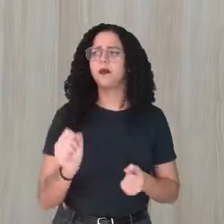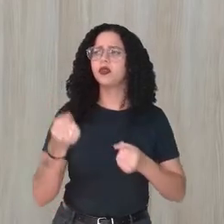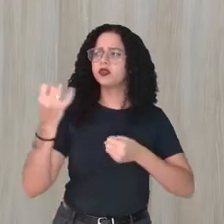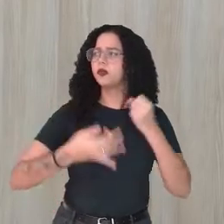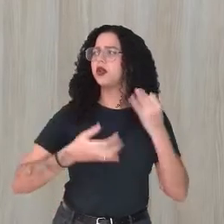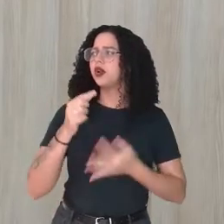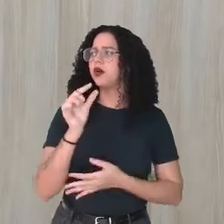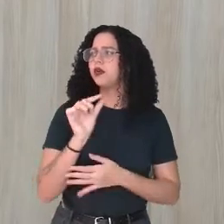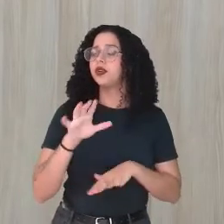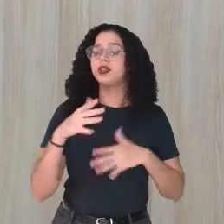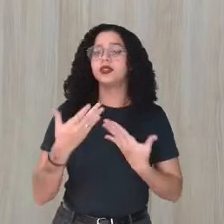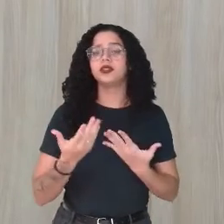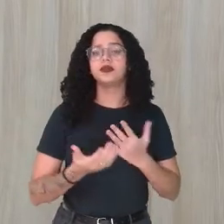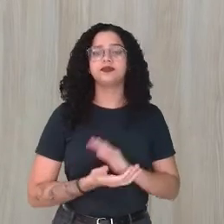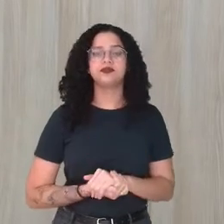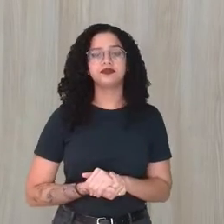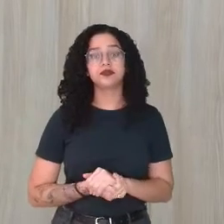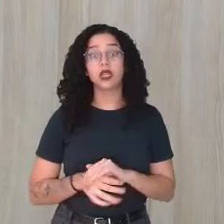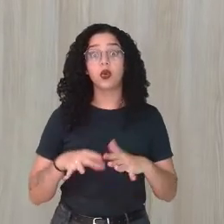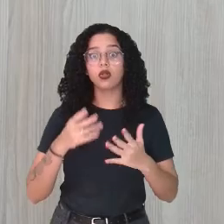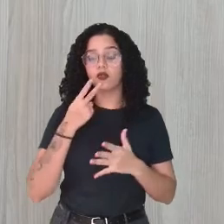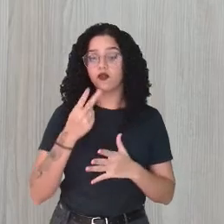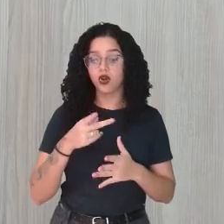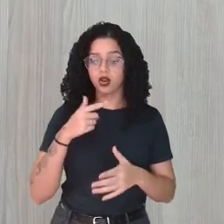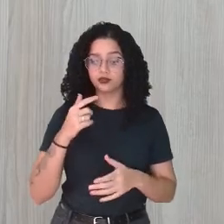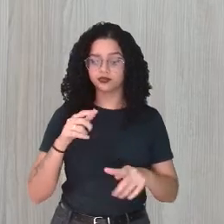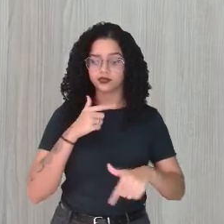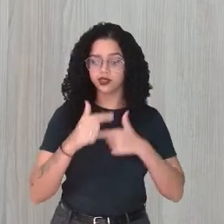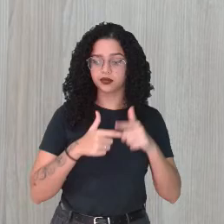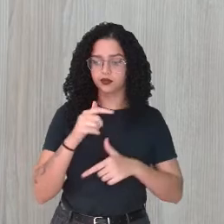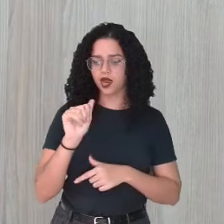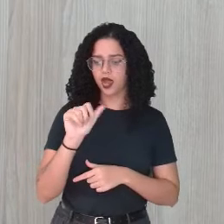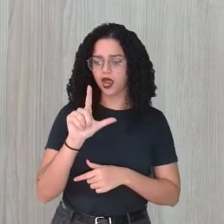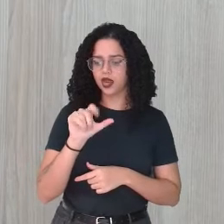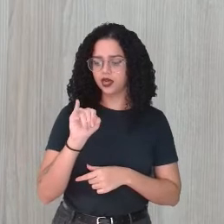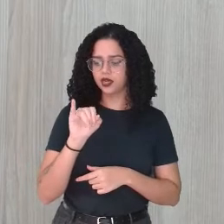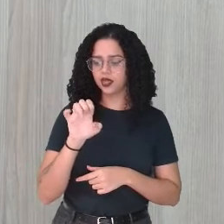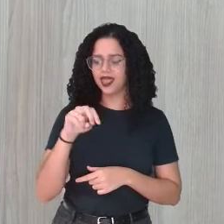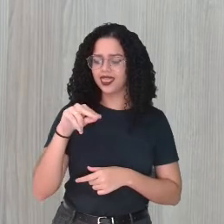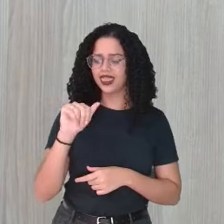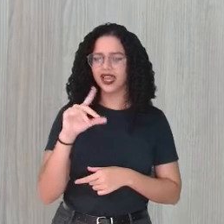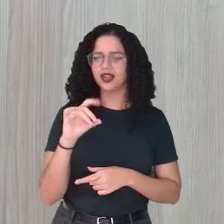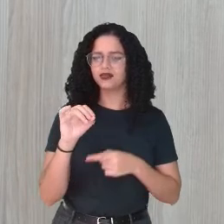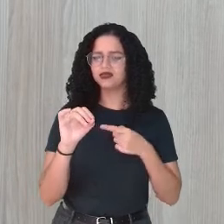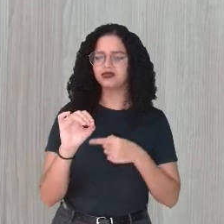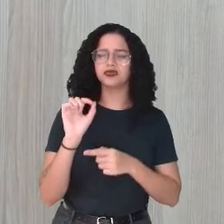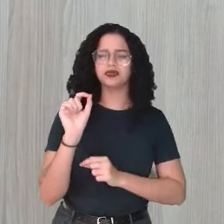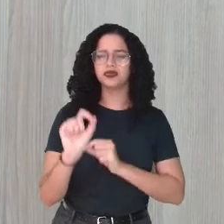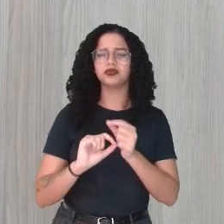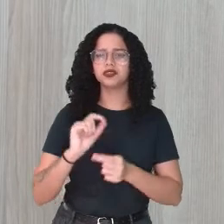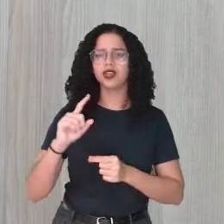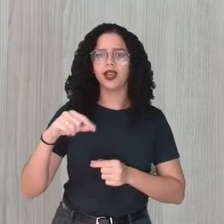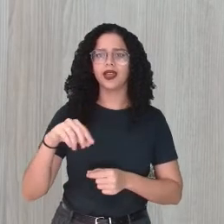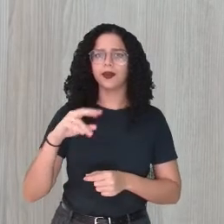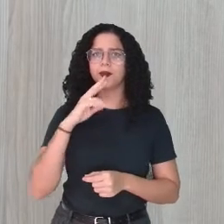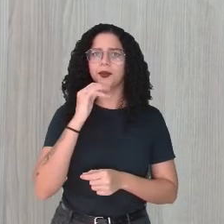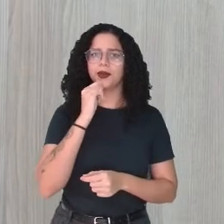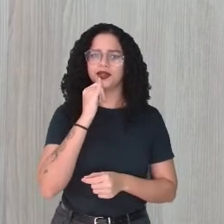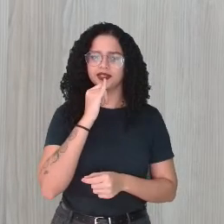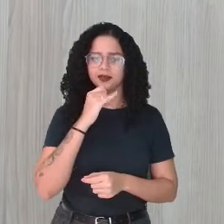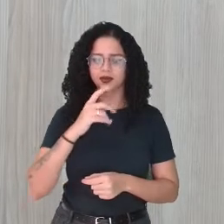gente sobre isso? Pois é, né? Quando a gente está falando desse trabalho alienado, é aquele trabalho que você vira ali igual uma